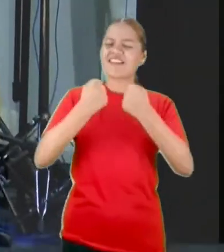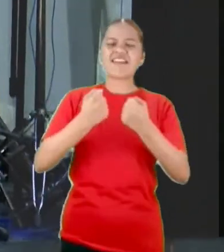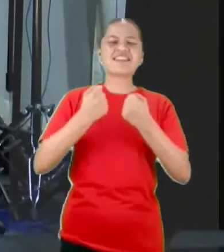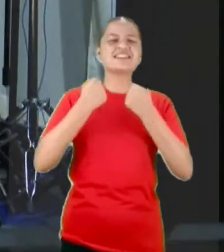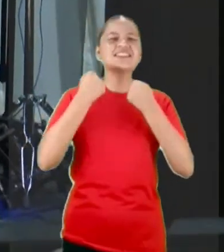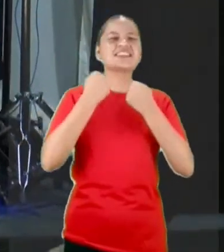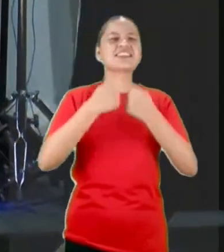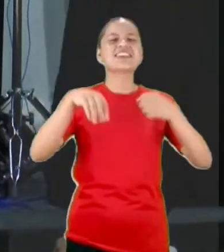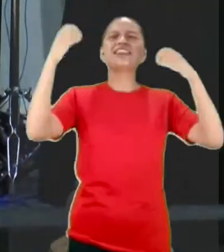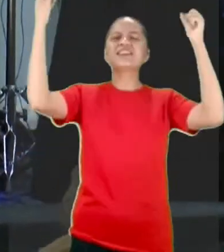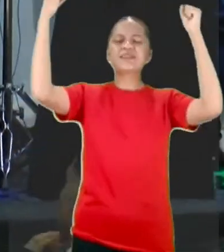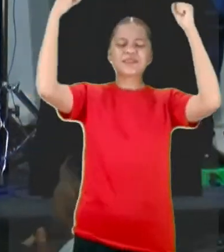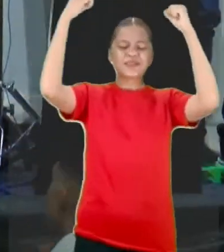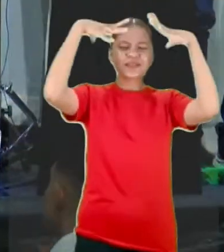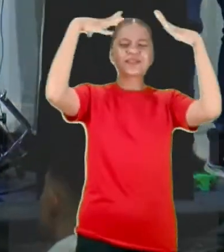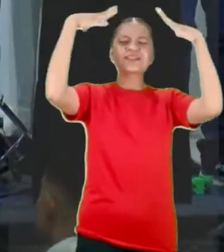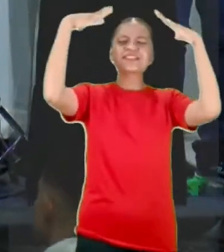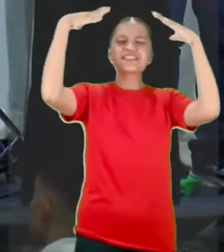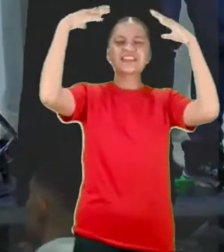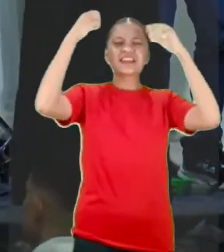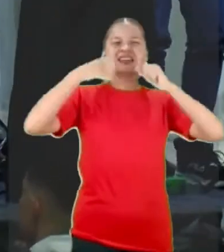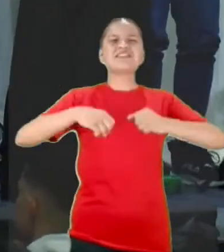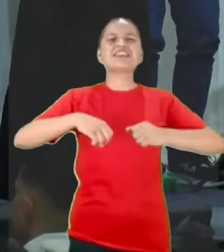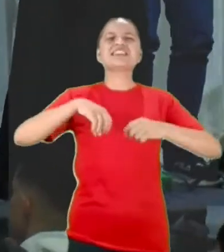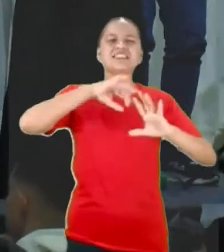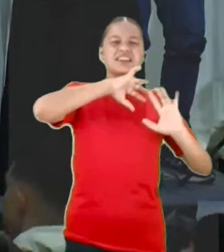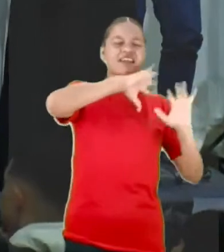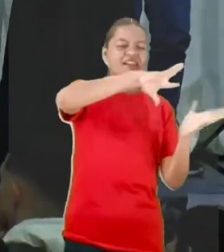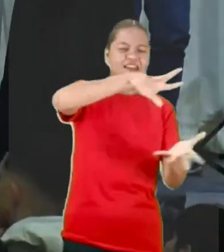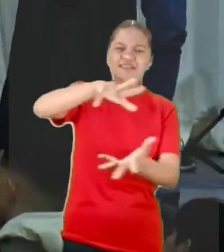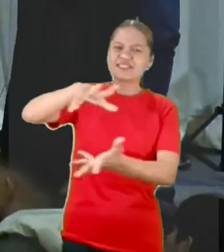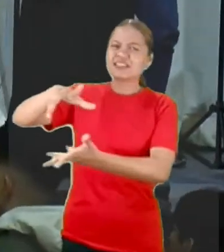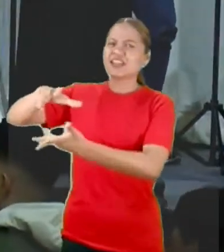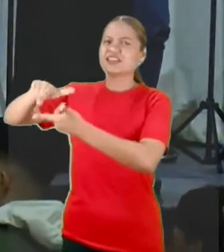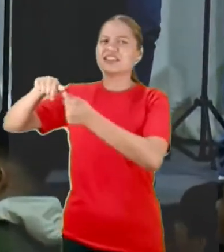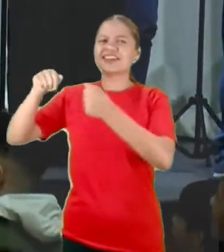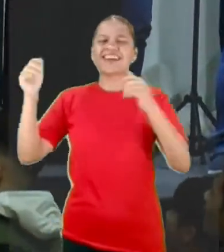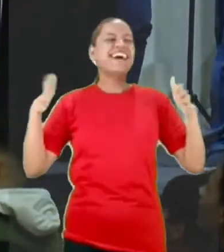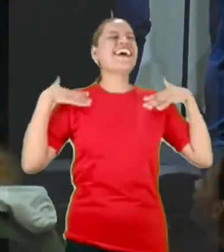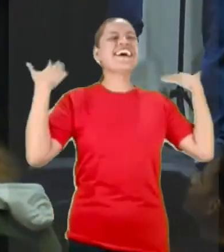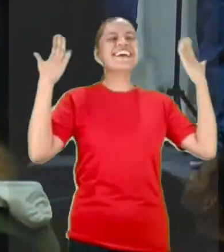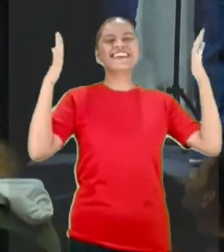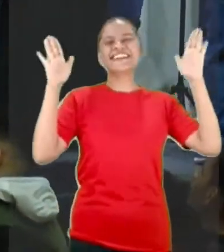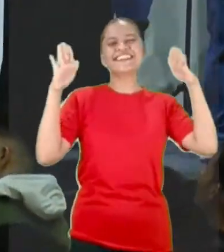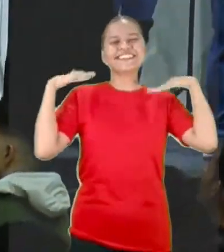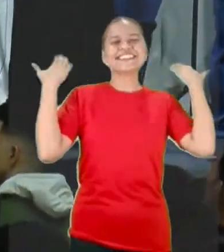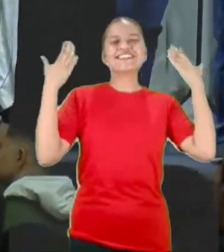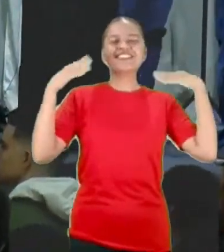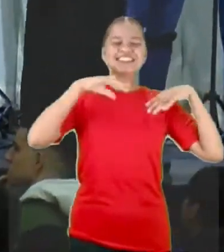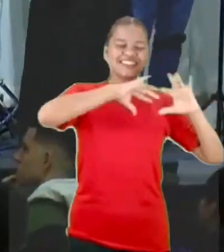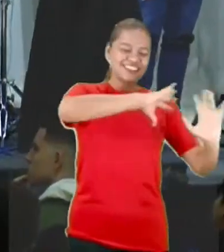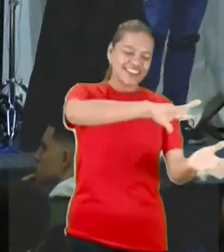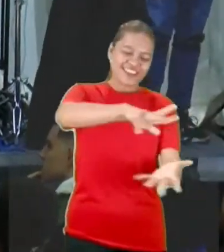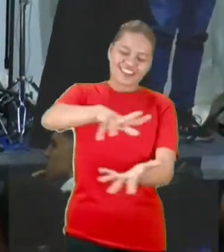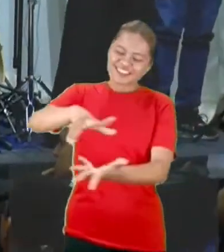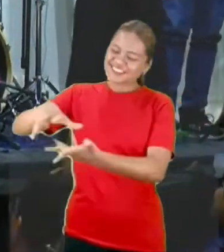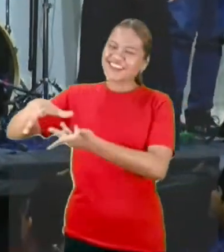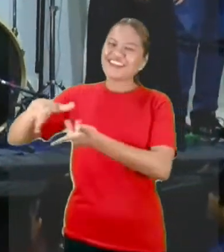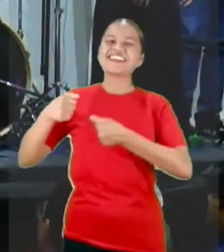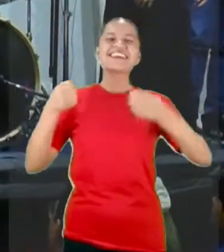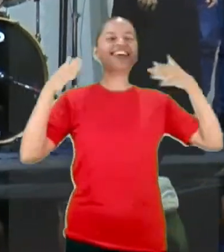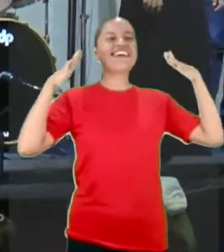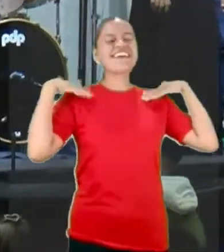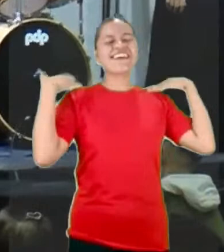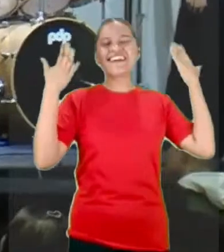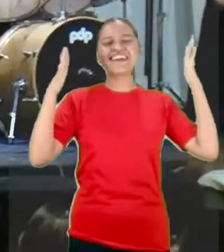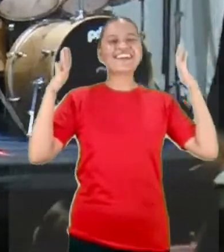majestade e luz, faz a terra se alegrar, faz a terra se